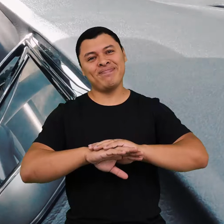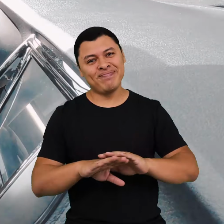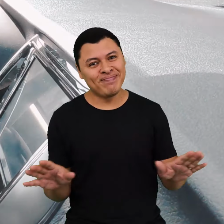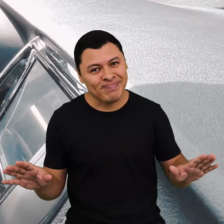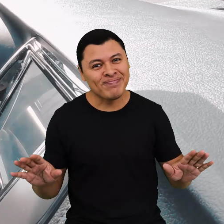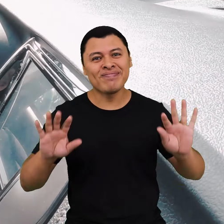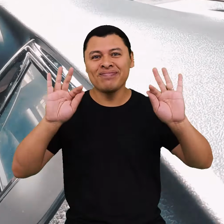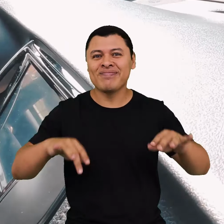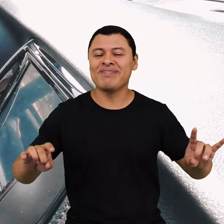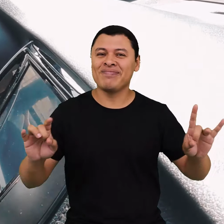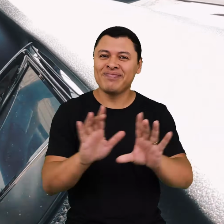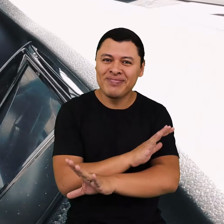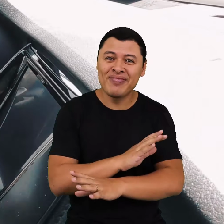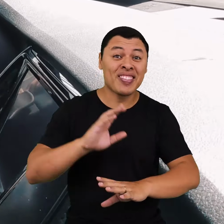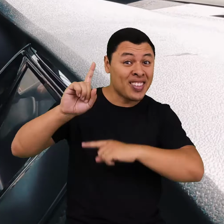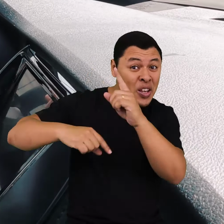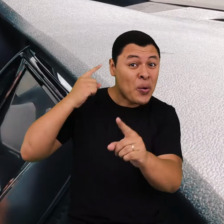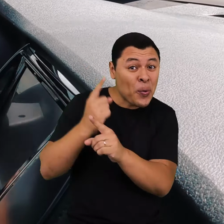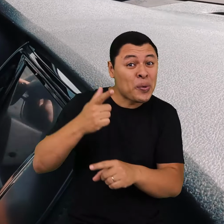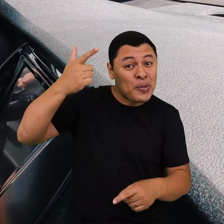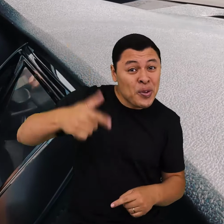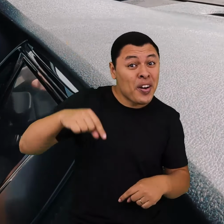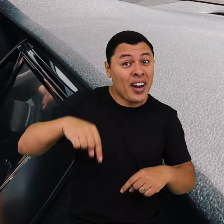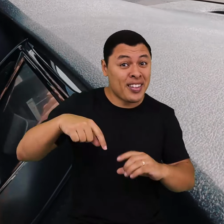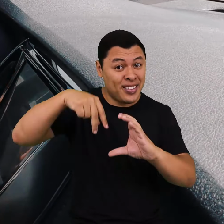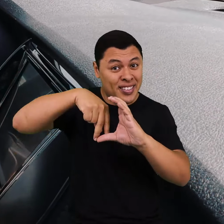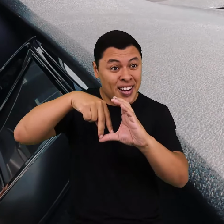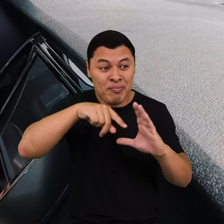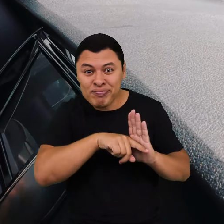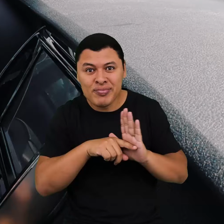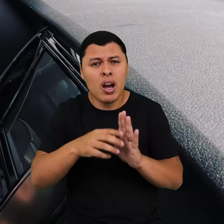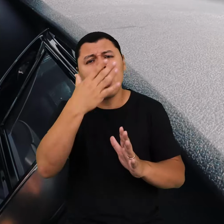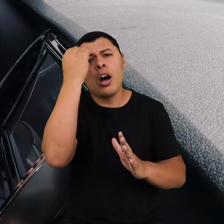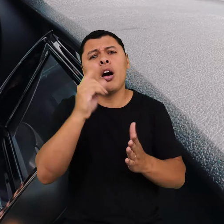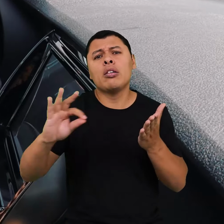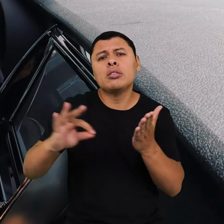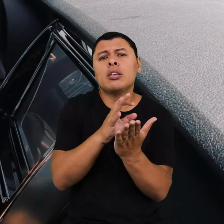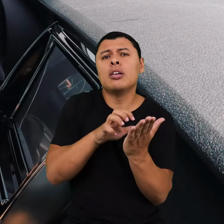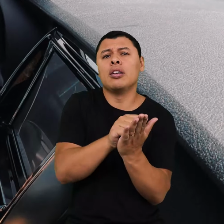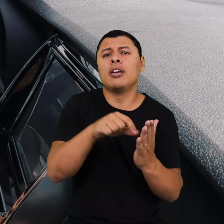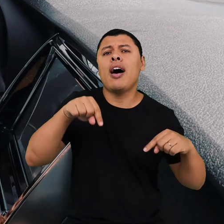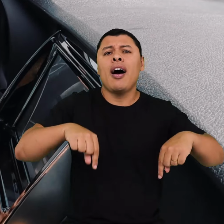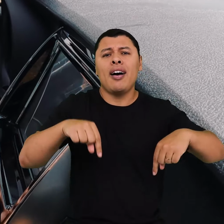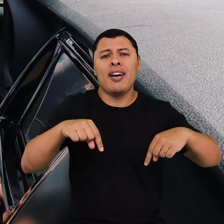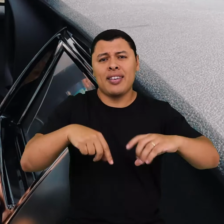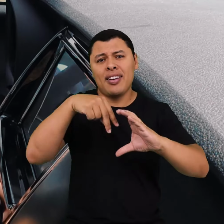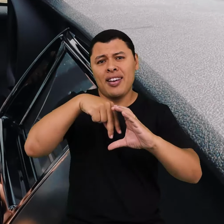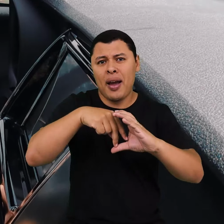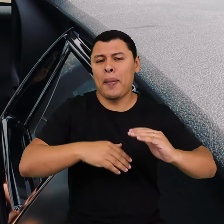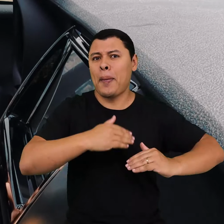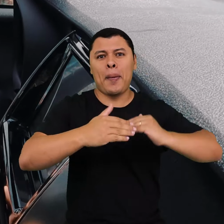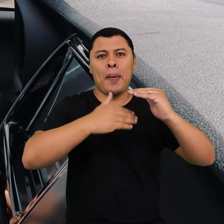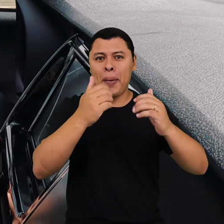vai ficando por aqui. E a gente se encontra aí numa próxima avaliação no Autoline. Não esqueça de assinar o canal e ajude a gente a crescer para fazer cada vez mais